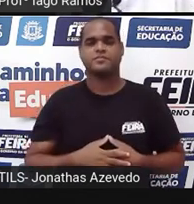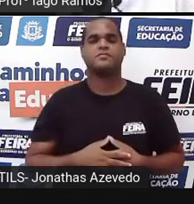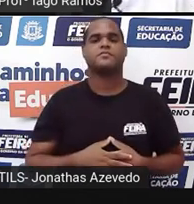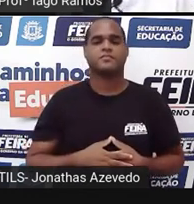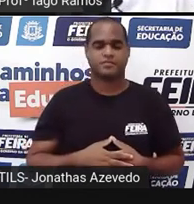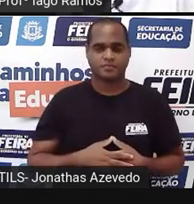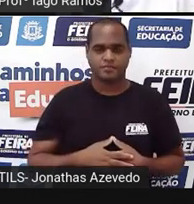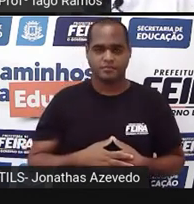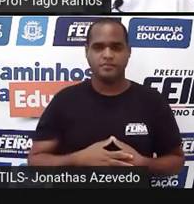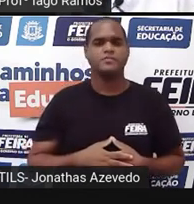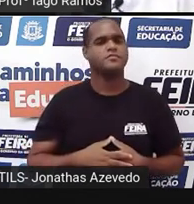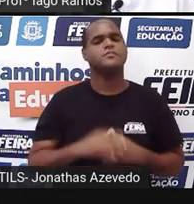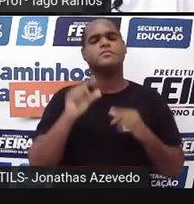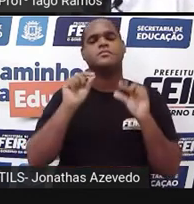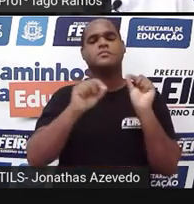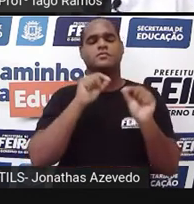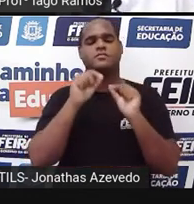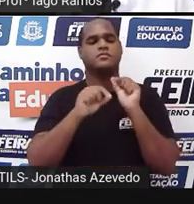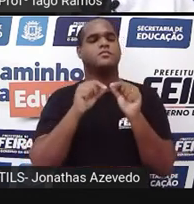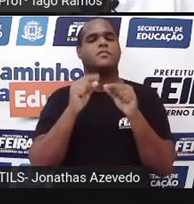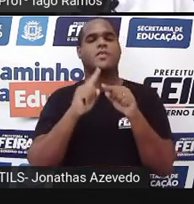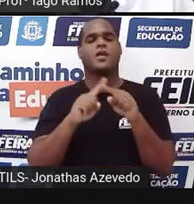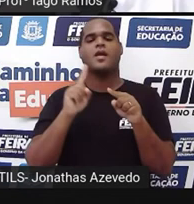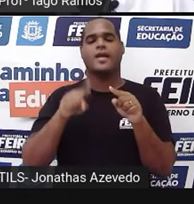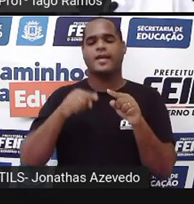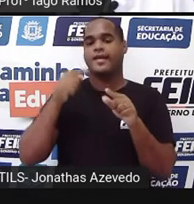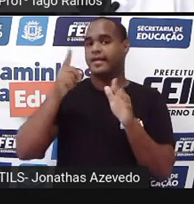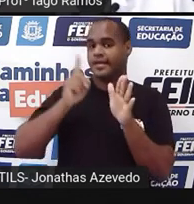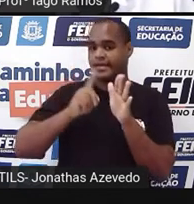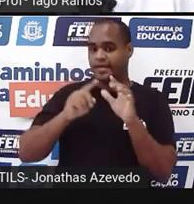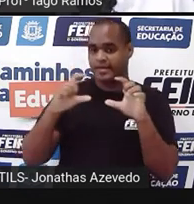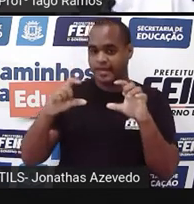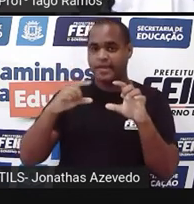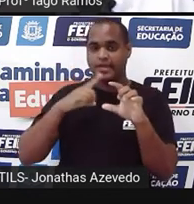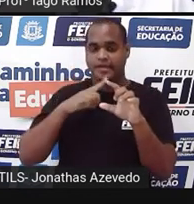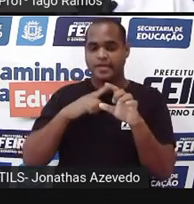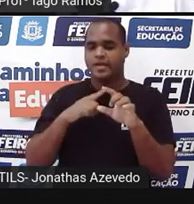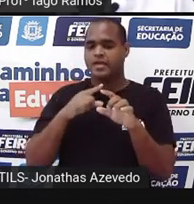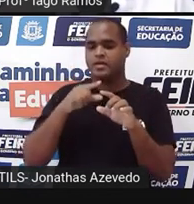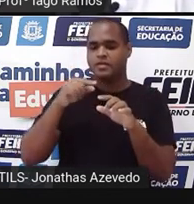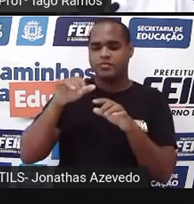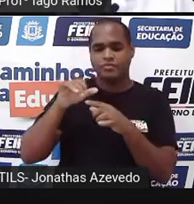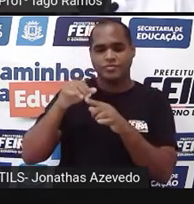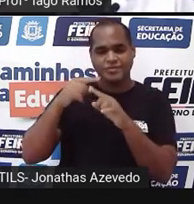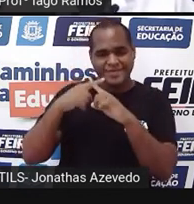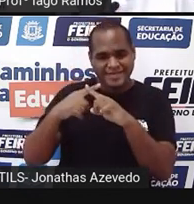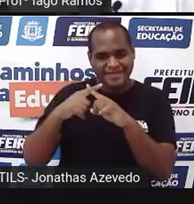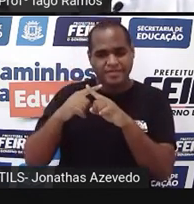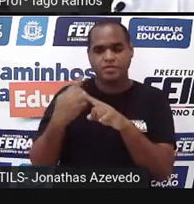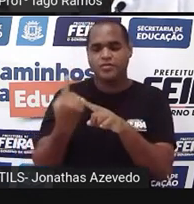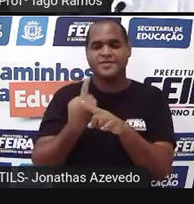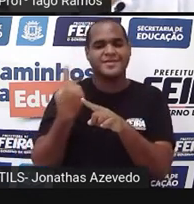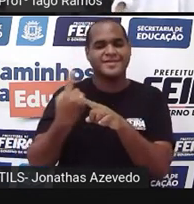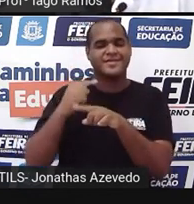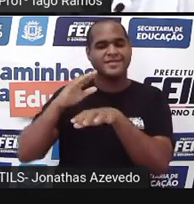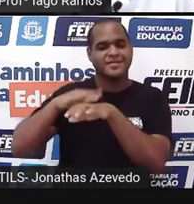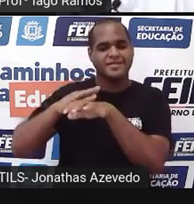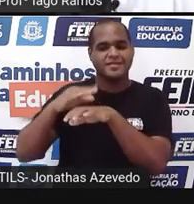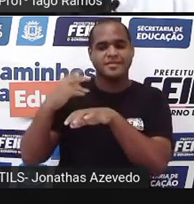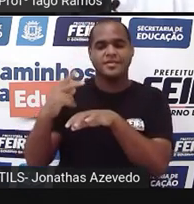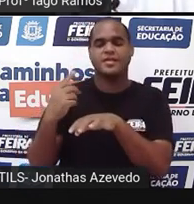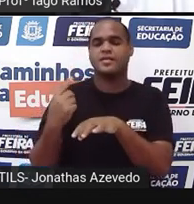eu vou pegar essa daqui ó e diz isolado e vai ficar da seguinte maneira